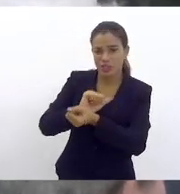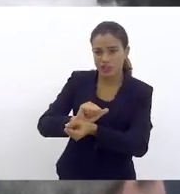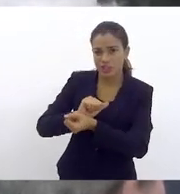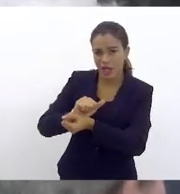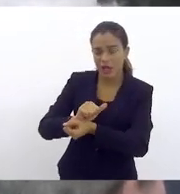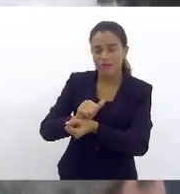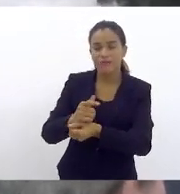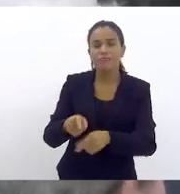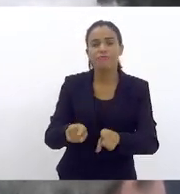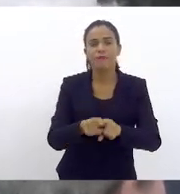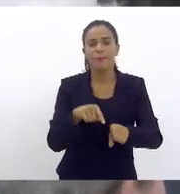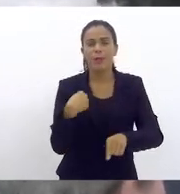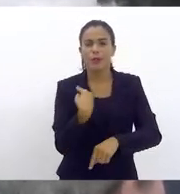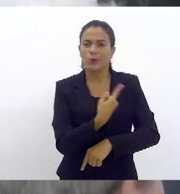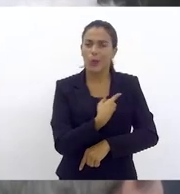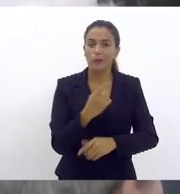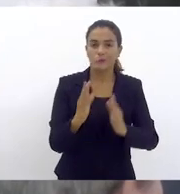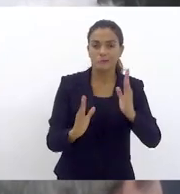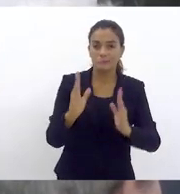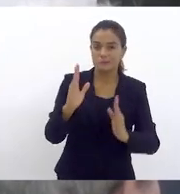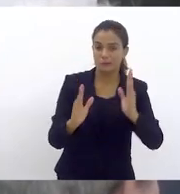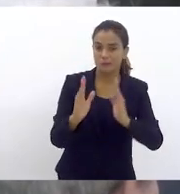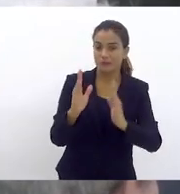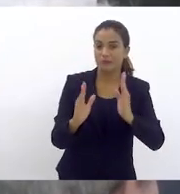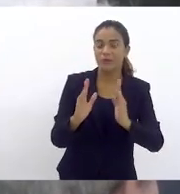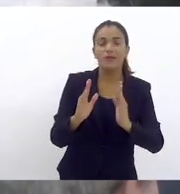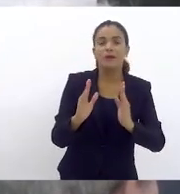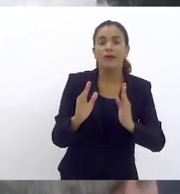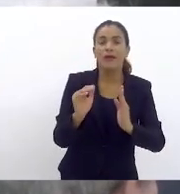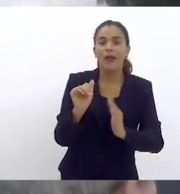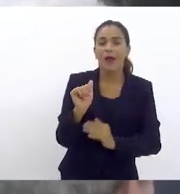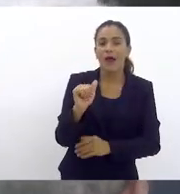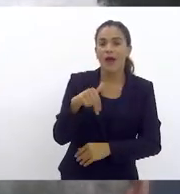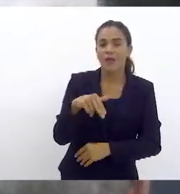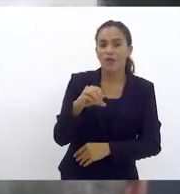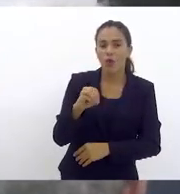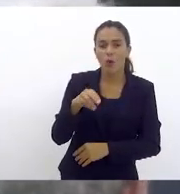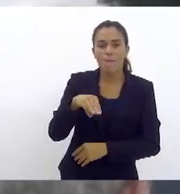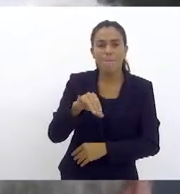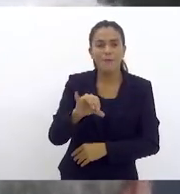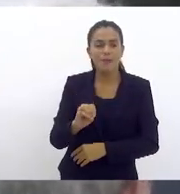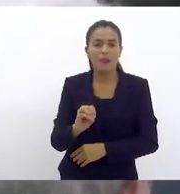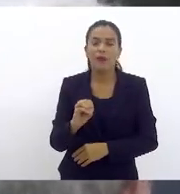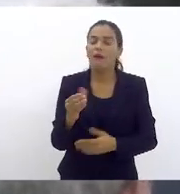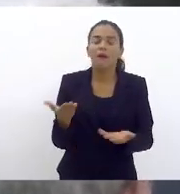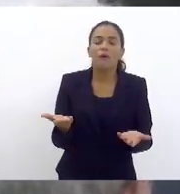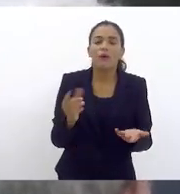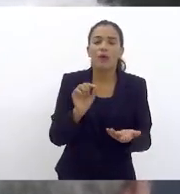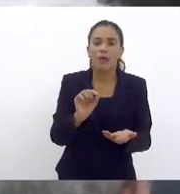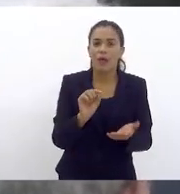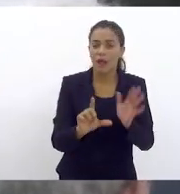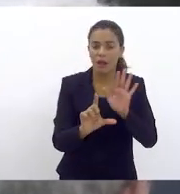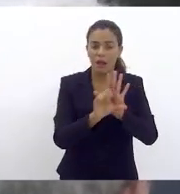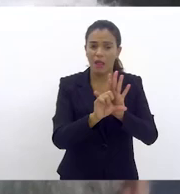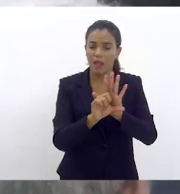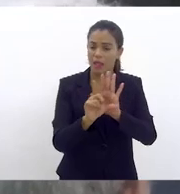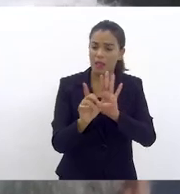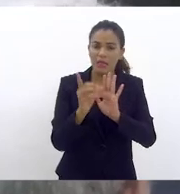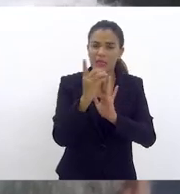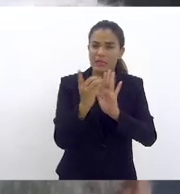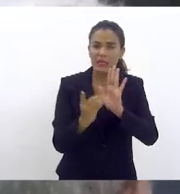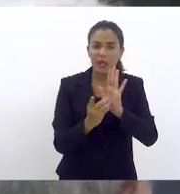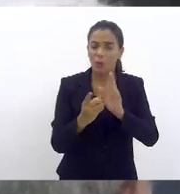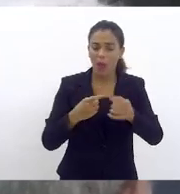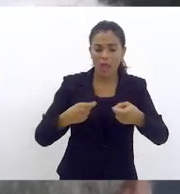e a gente passou por um período de anomia também de uma legislação que permitiu que ocorresse nas últimas décadas uma guerra